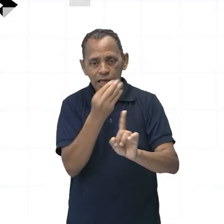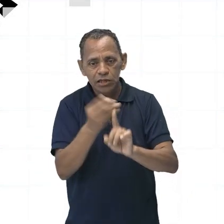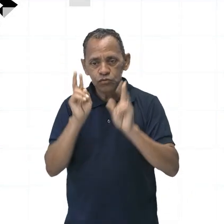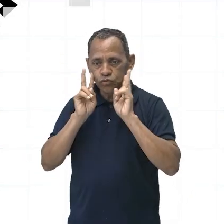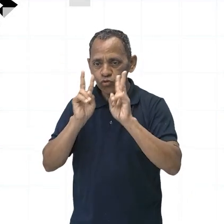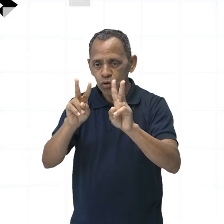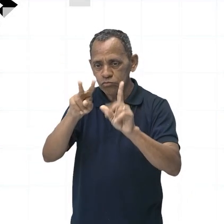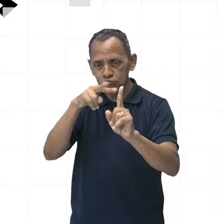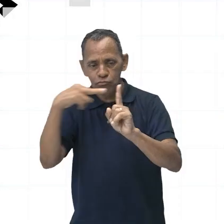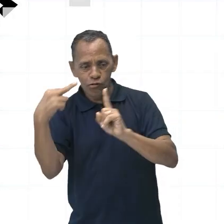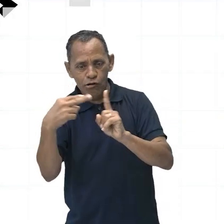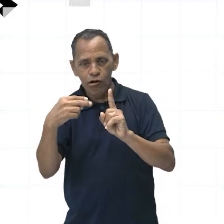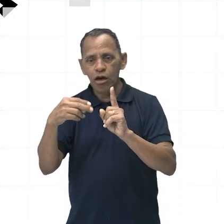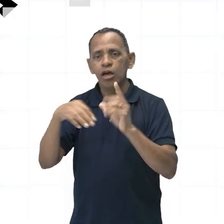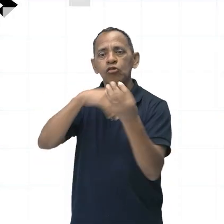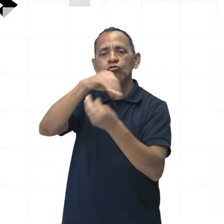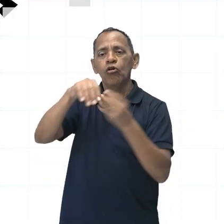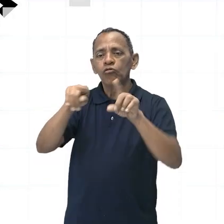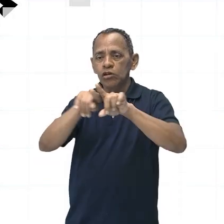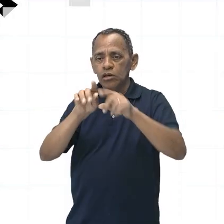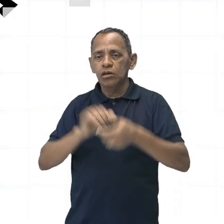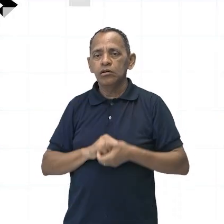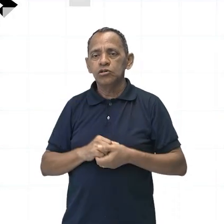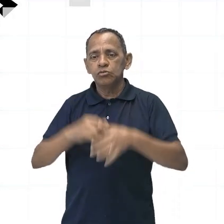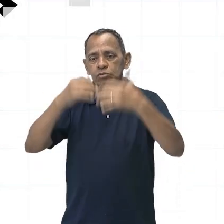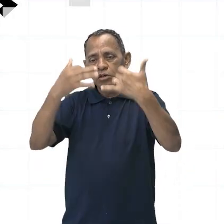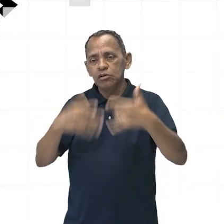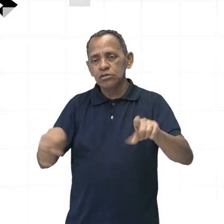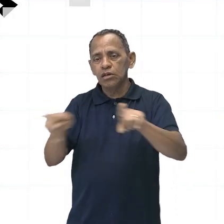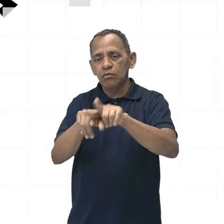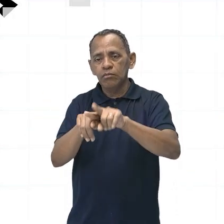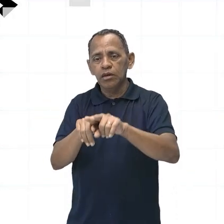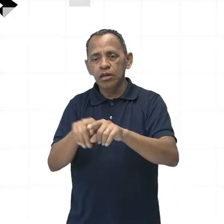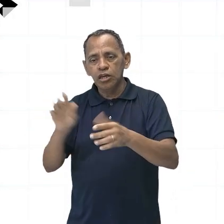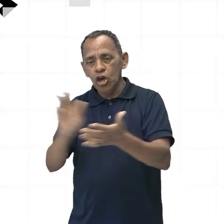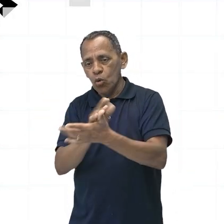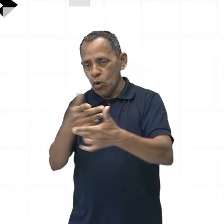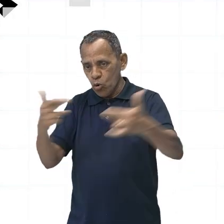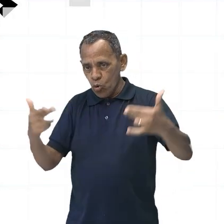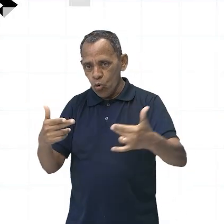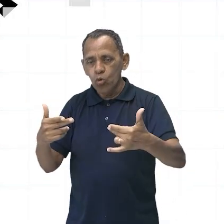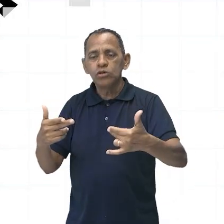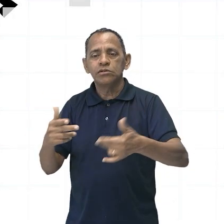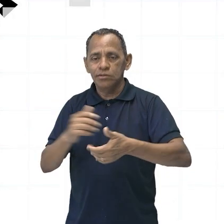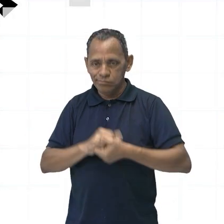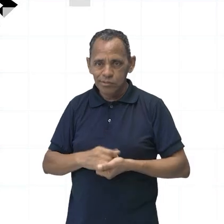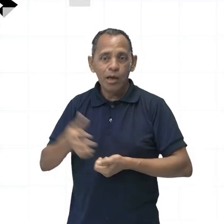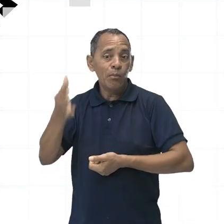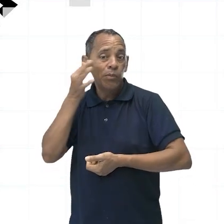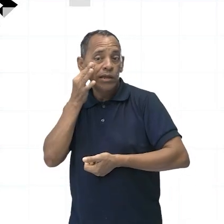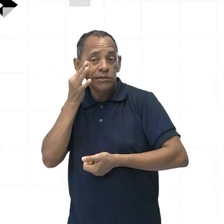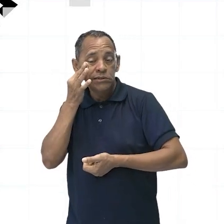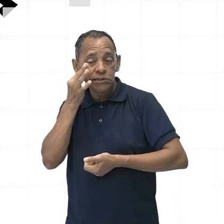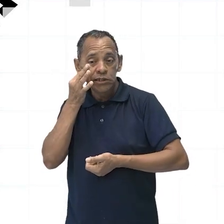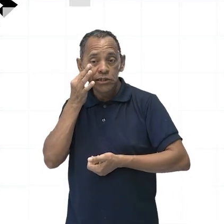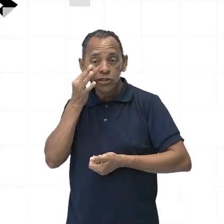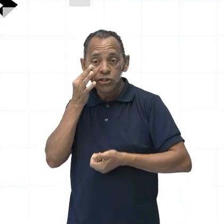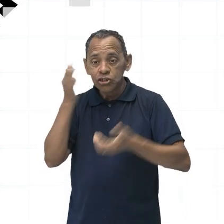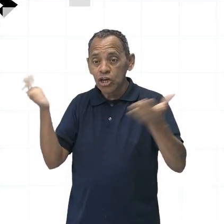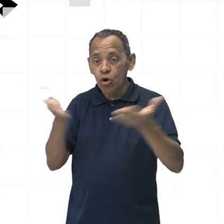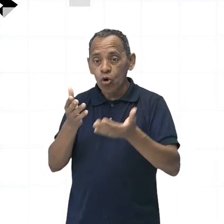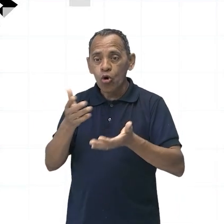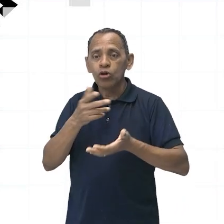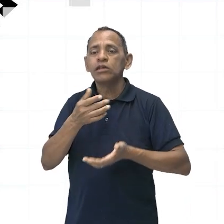envolvem, falamos também de algo que está muito presente na arte, que é a dança. E fomos lá no